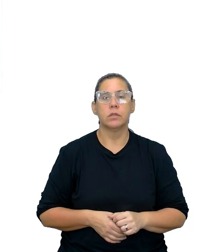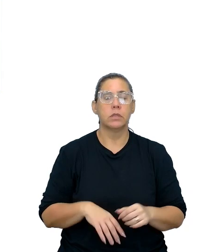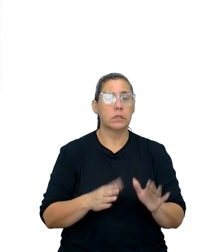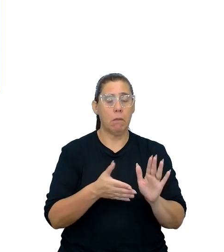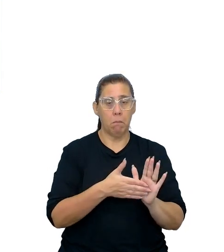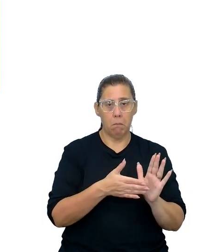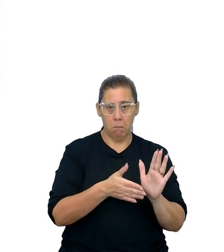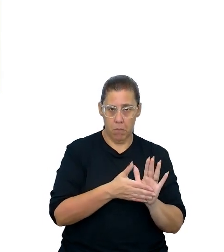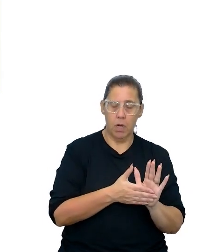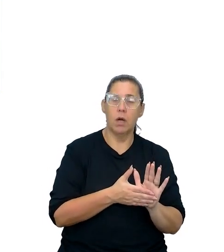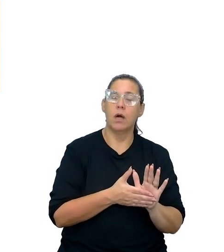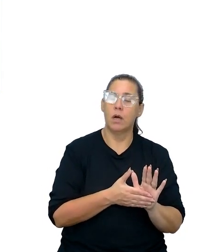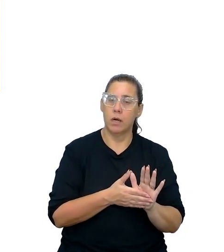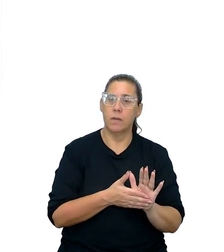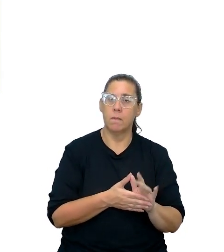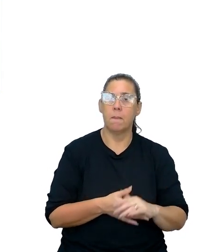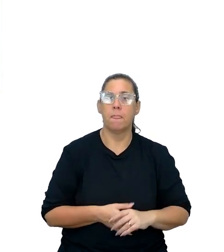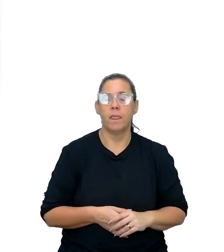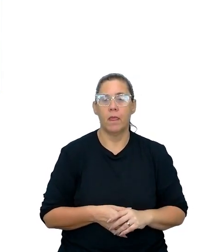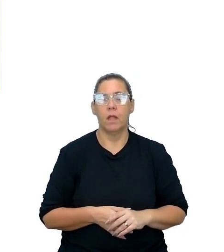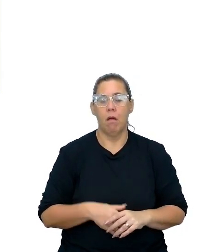sendo propostas,